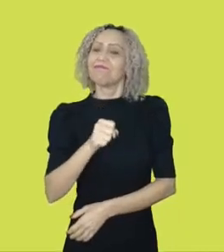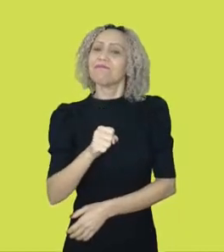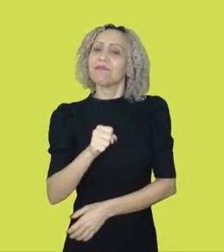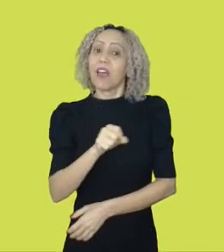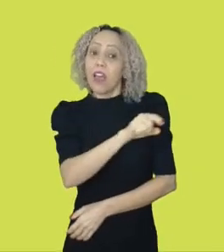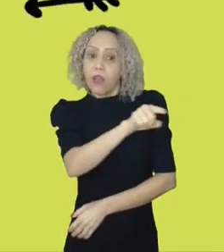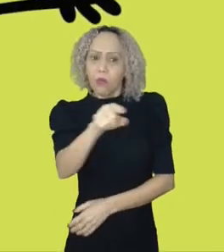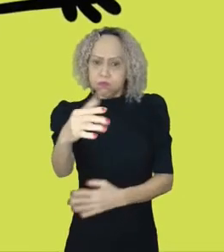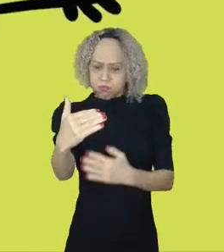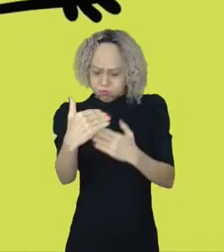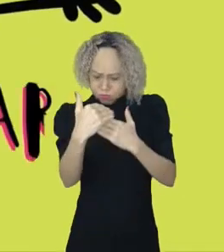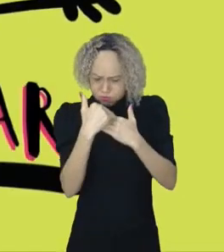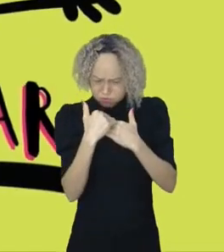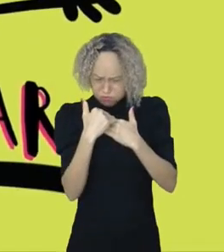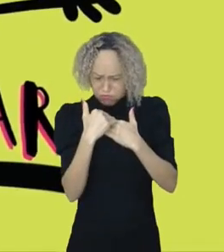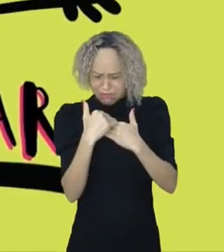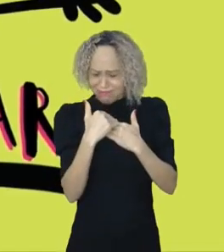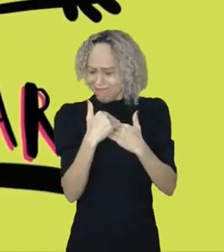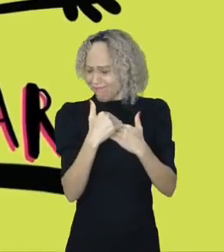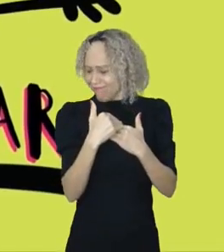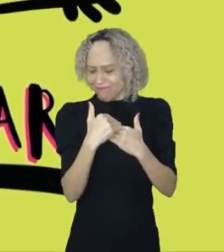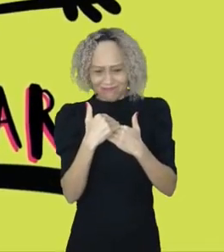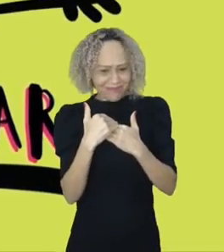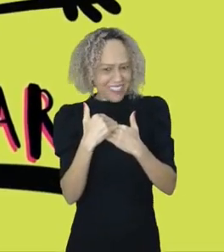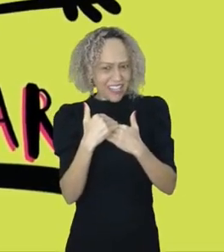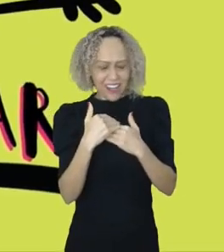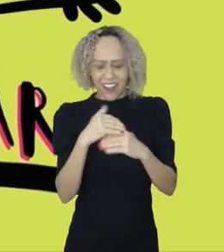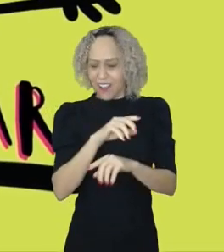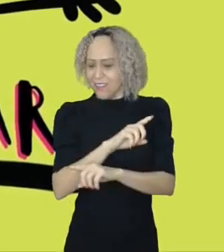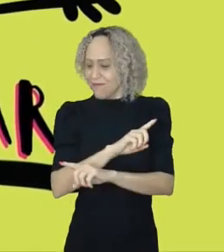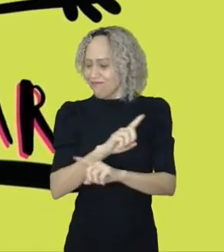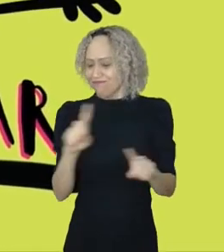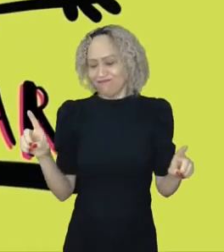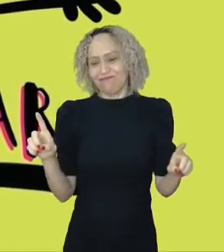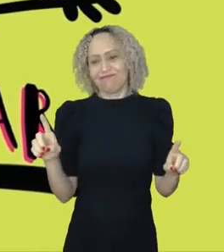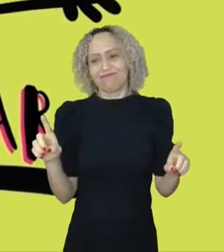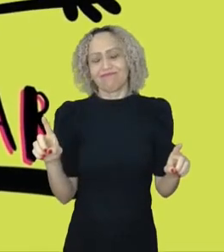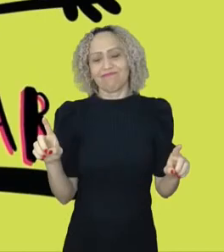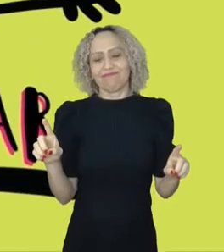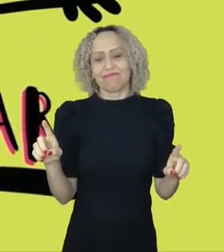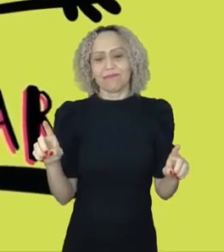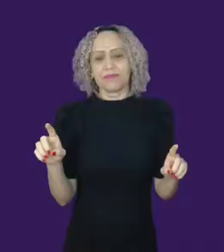Não vão mais conseguir me anular, me calar.